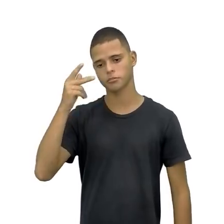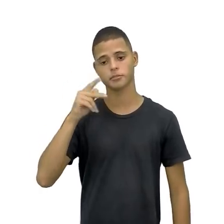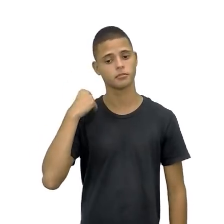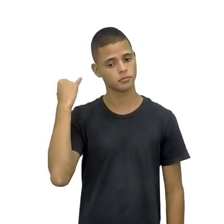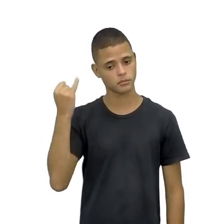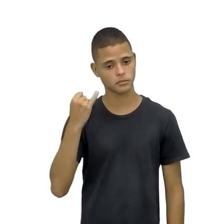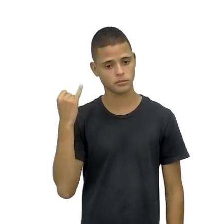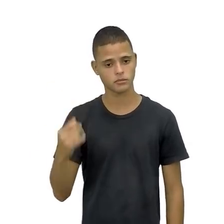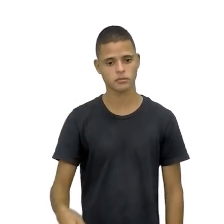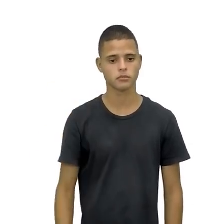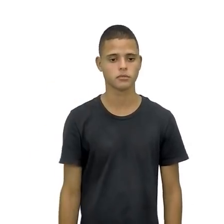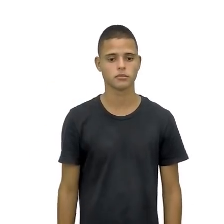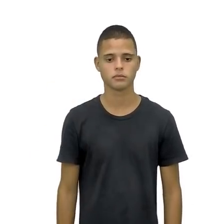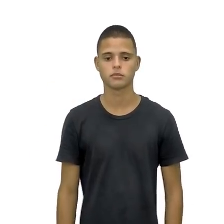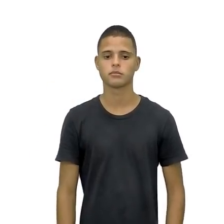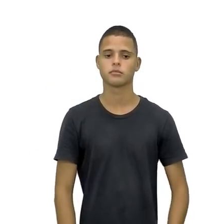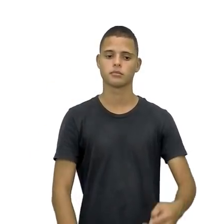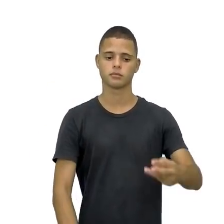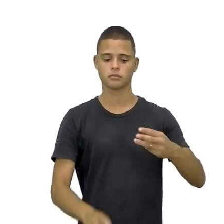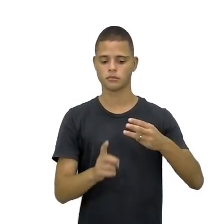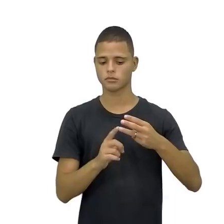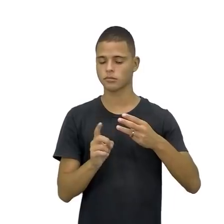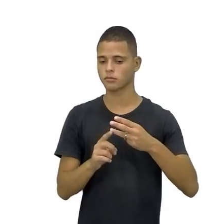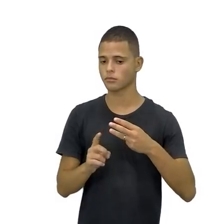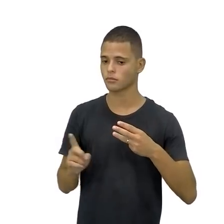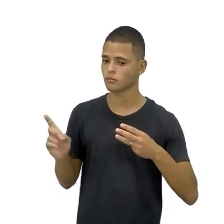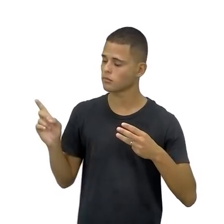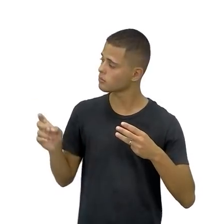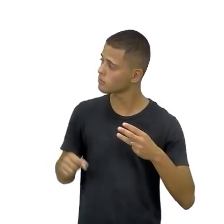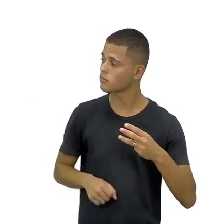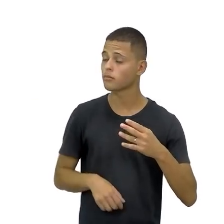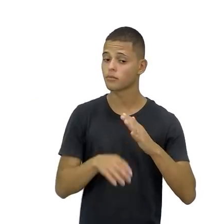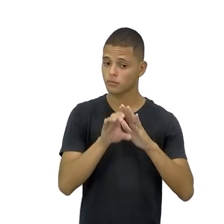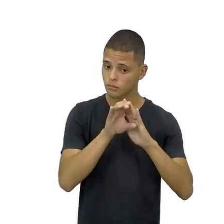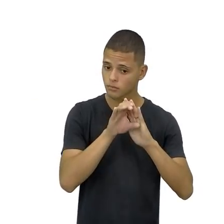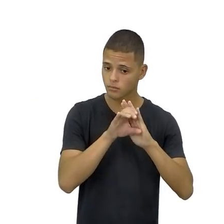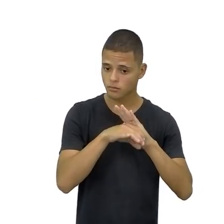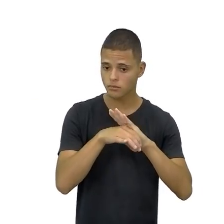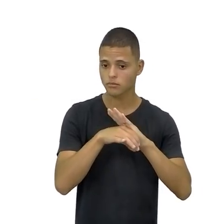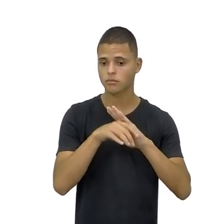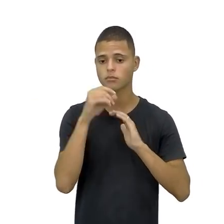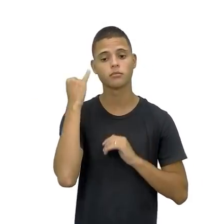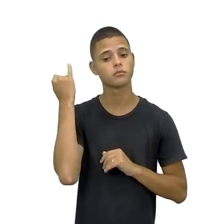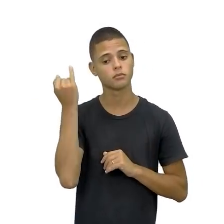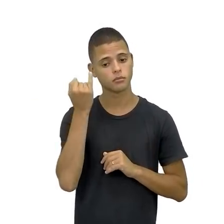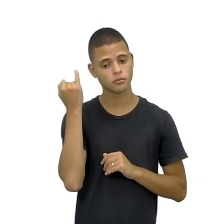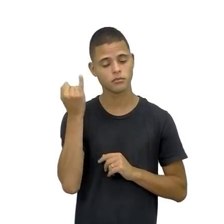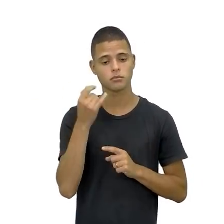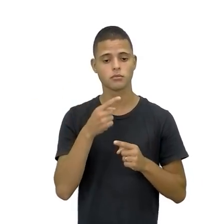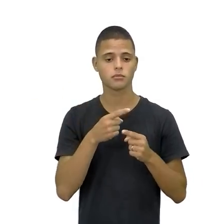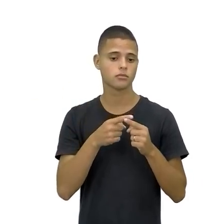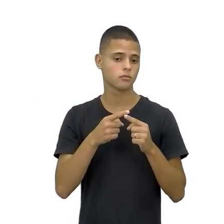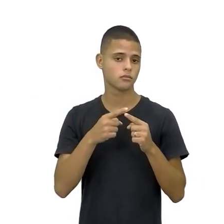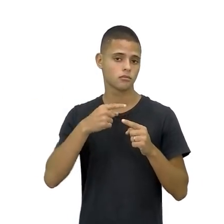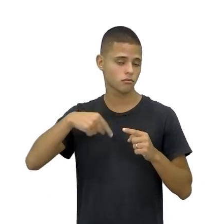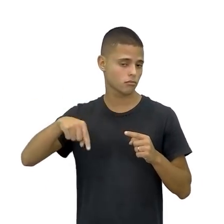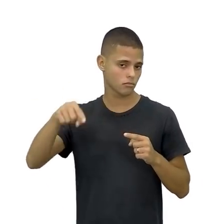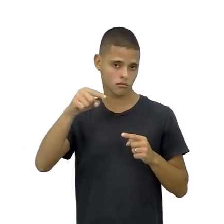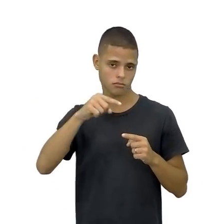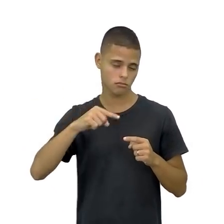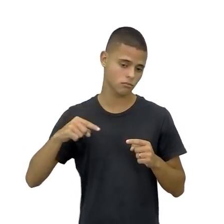apresentado. A questão da contextualização também de fundamental importância, porque nós vamos